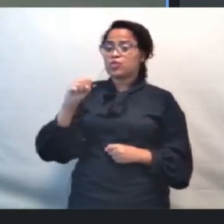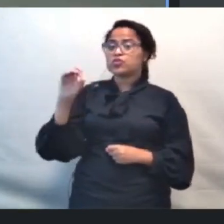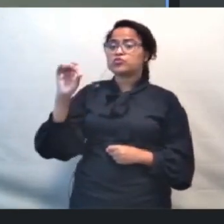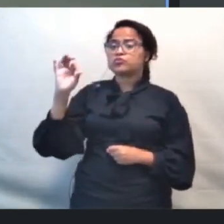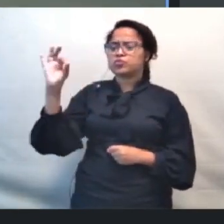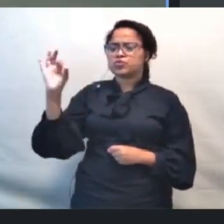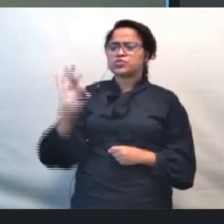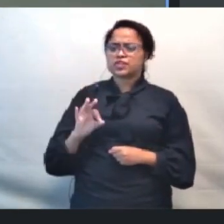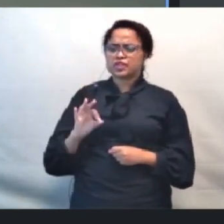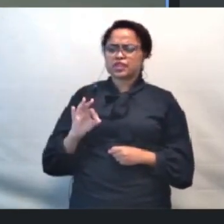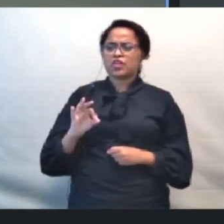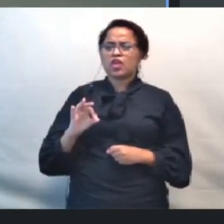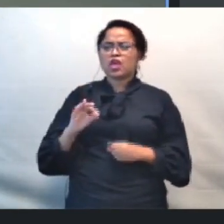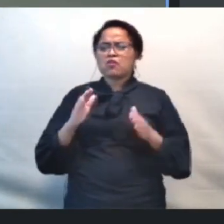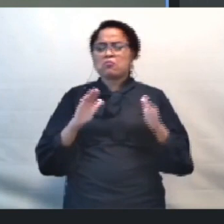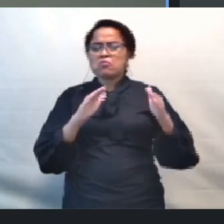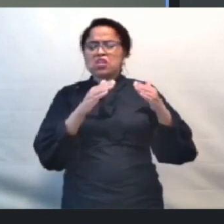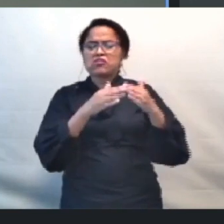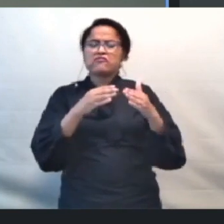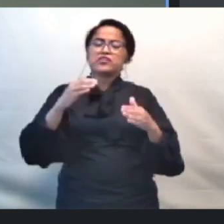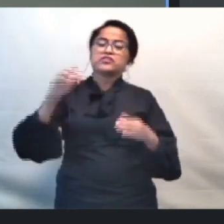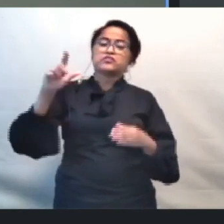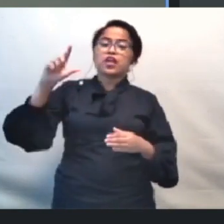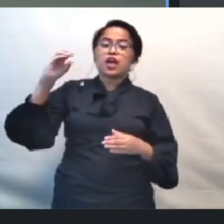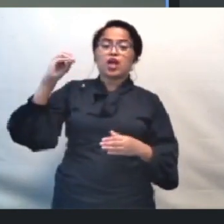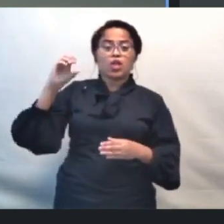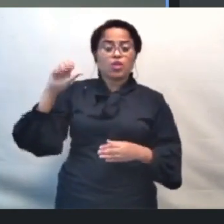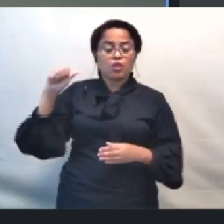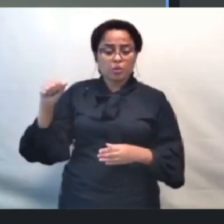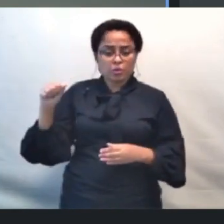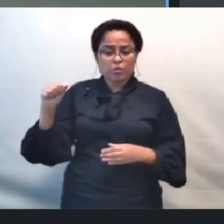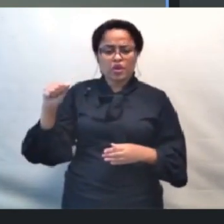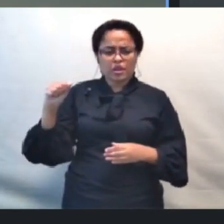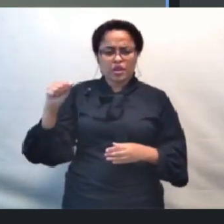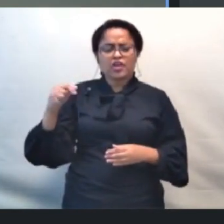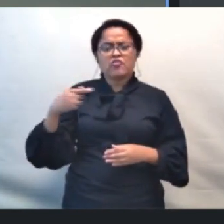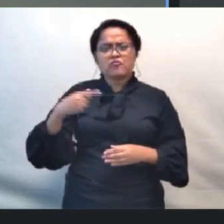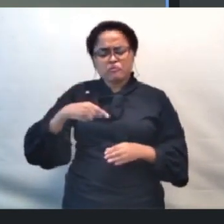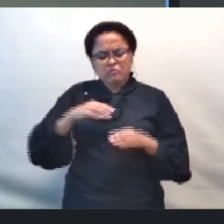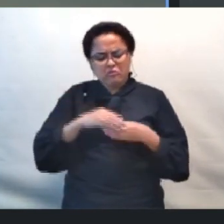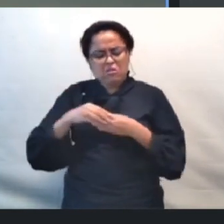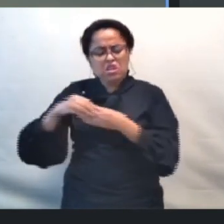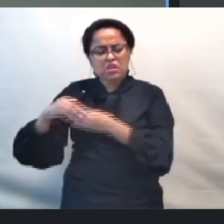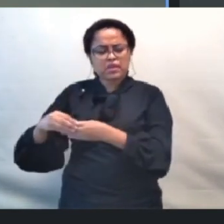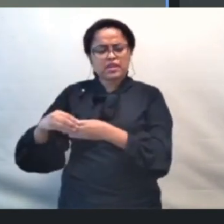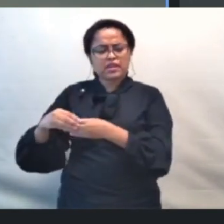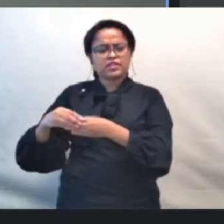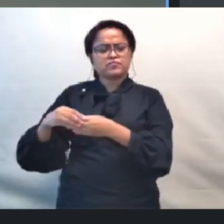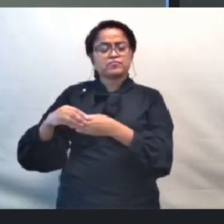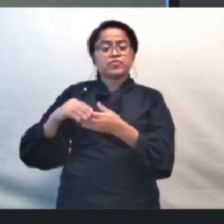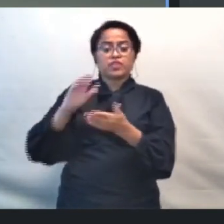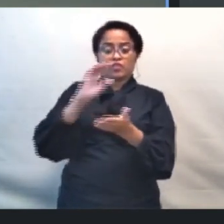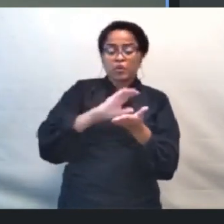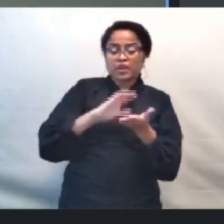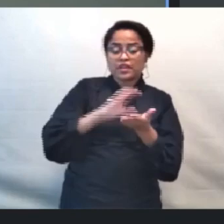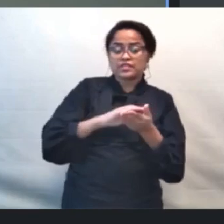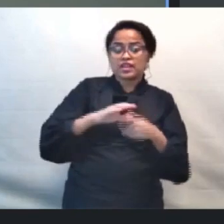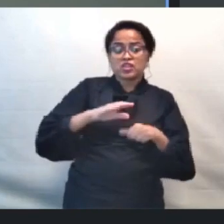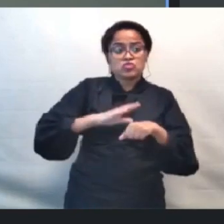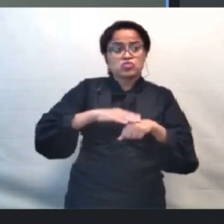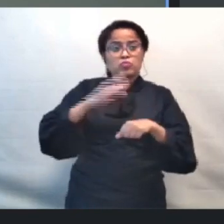foi empenhada. E sendo assim, né, como nós tivemos uma receita que foi superior